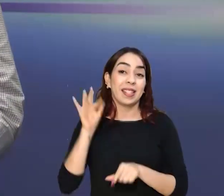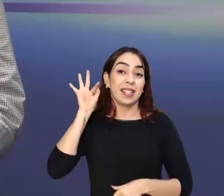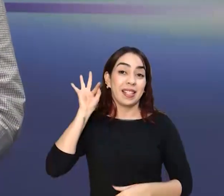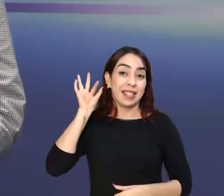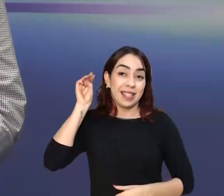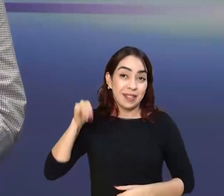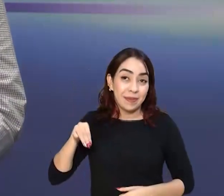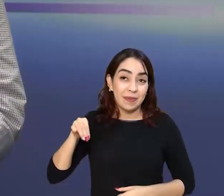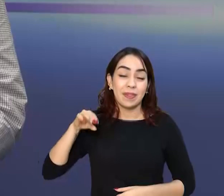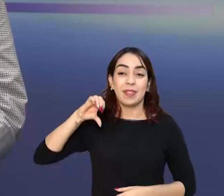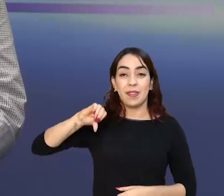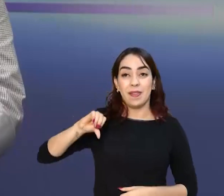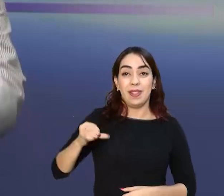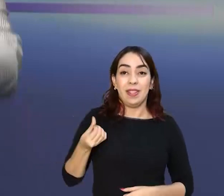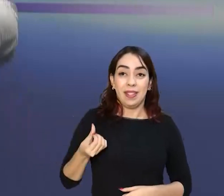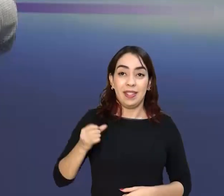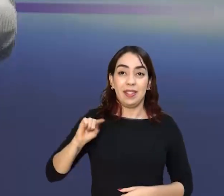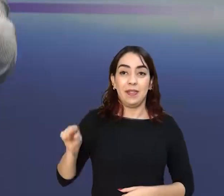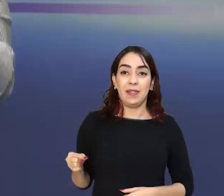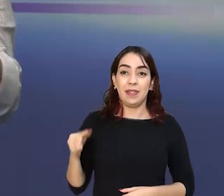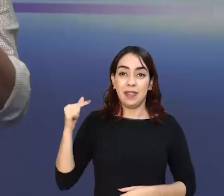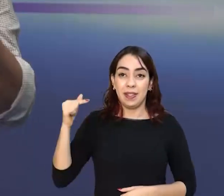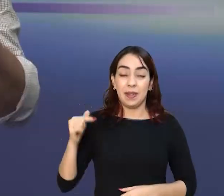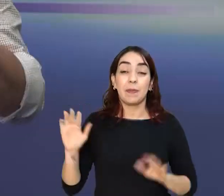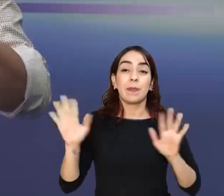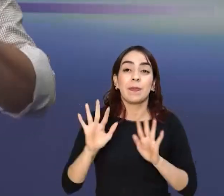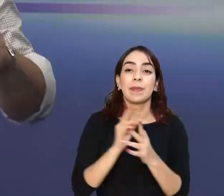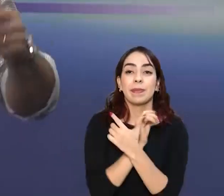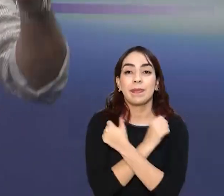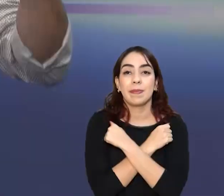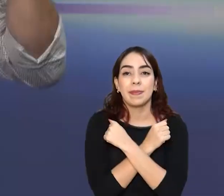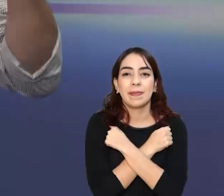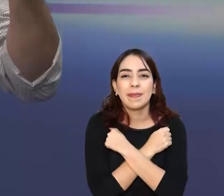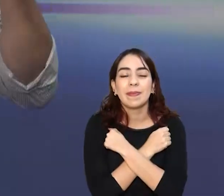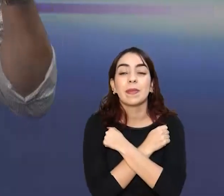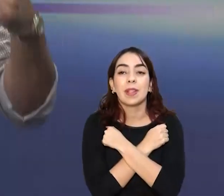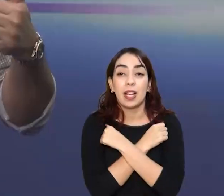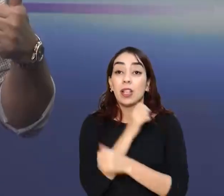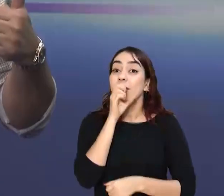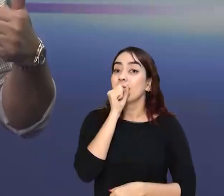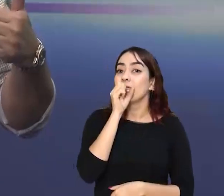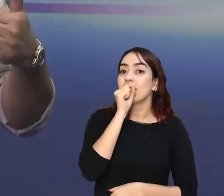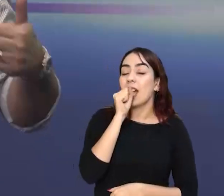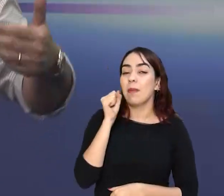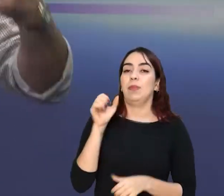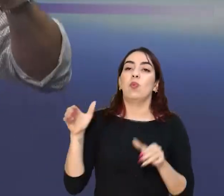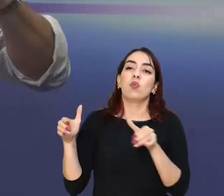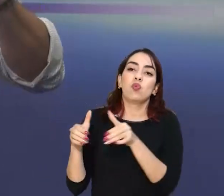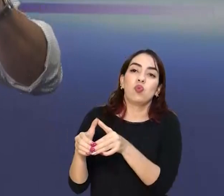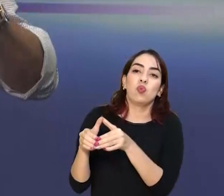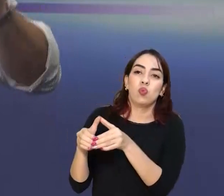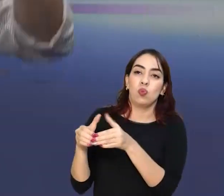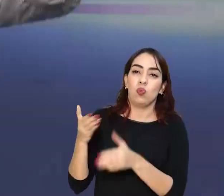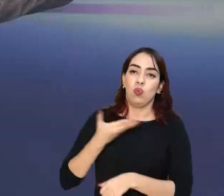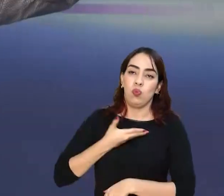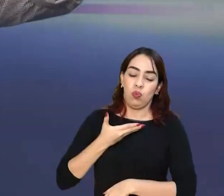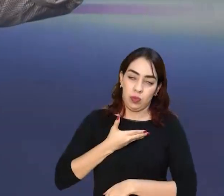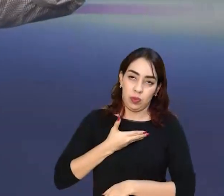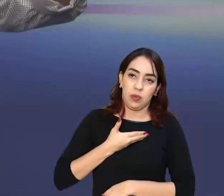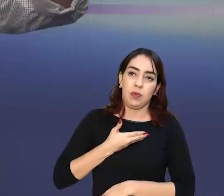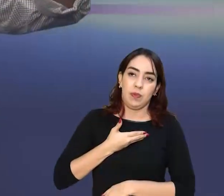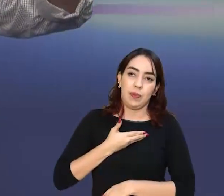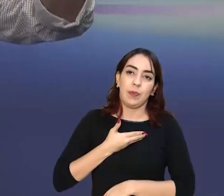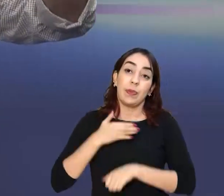Assembleia 96,7. Eu queria mandar um abraço para uma galera que estava no Castelão sábado. Estava acima